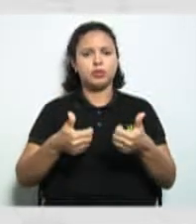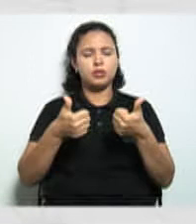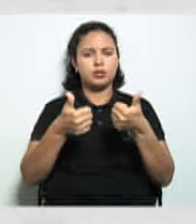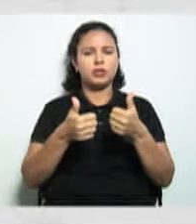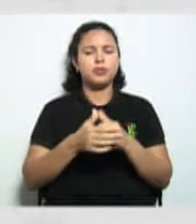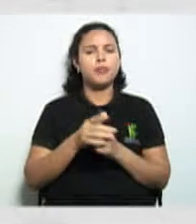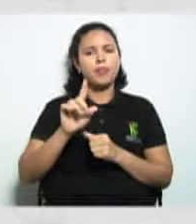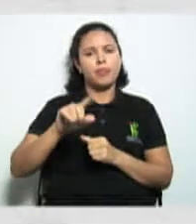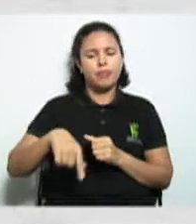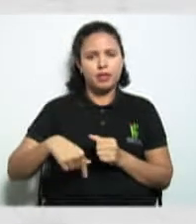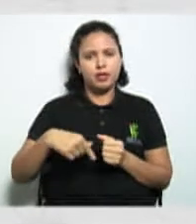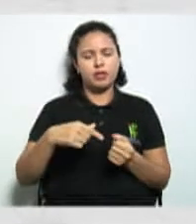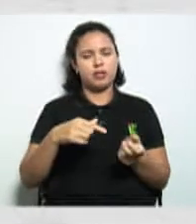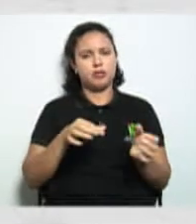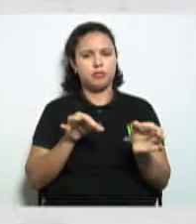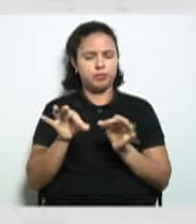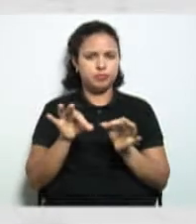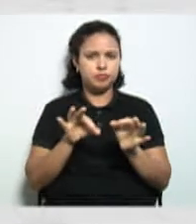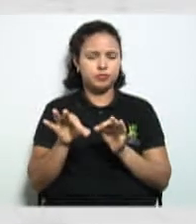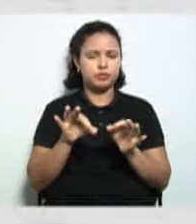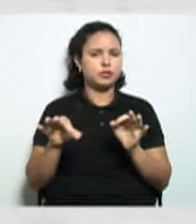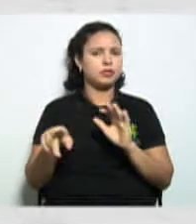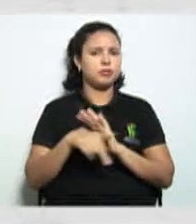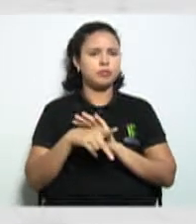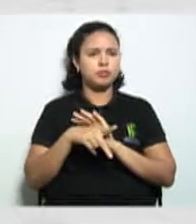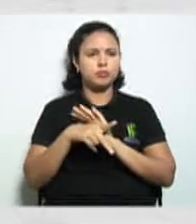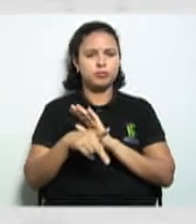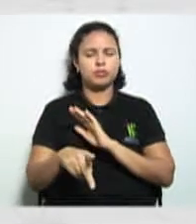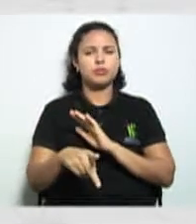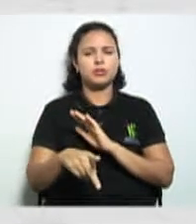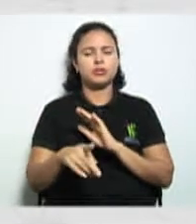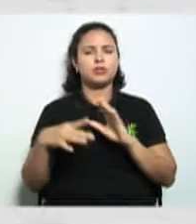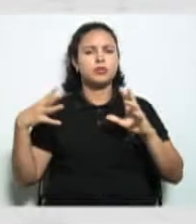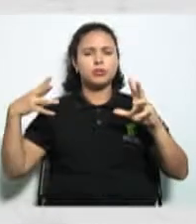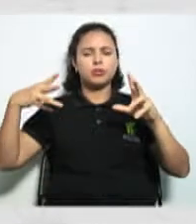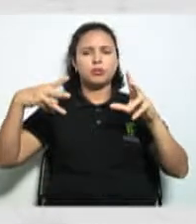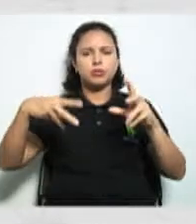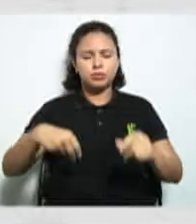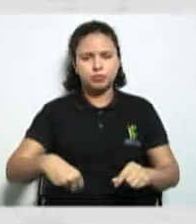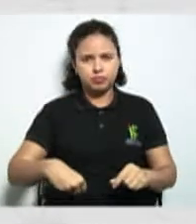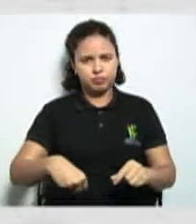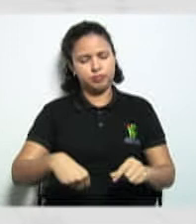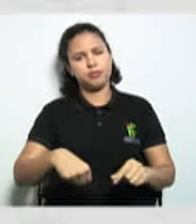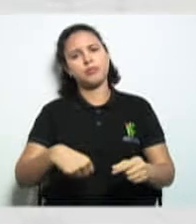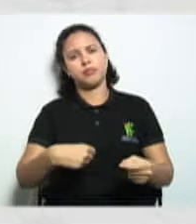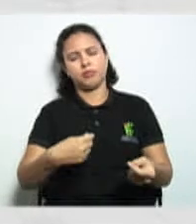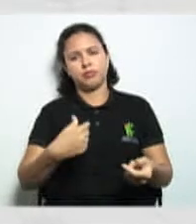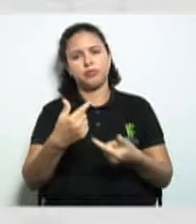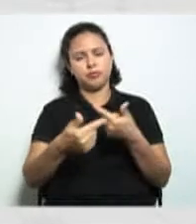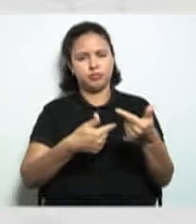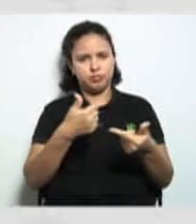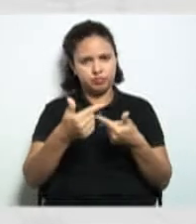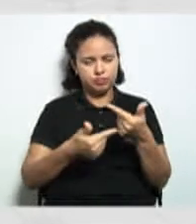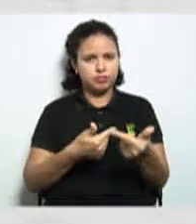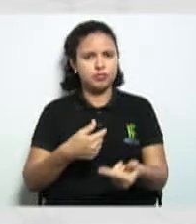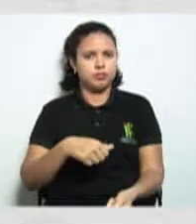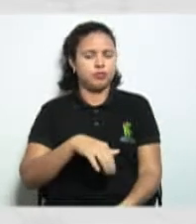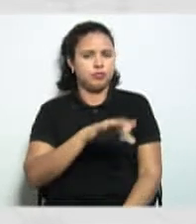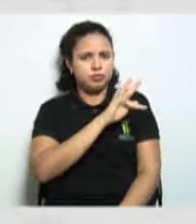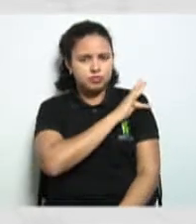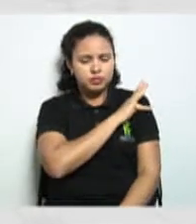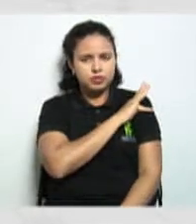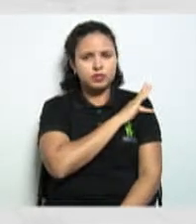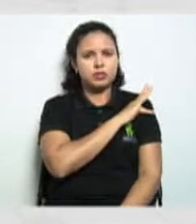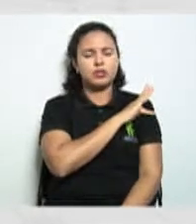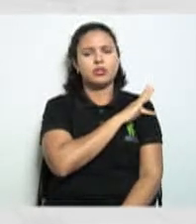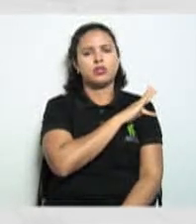é uma formatação que serve para a maioria dos trabalhos, né, professora? Praticamente todos os trabalhos, professora